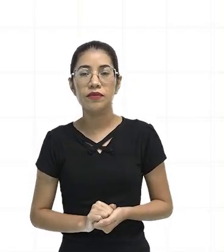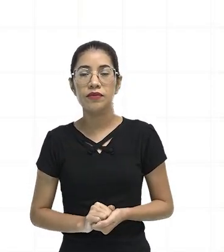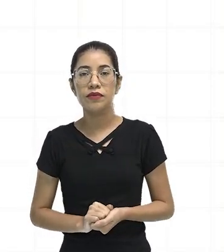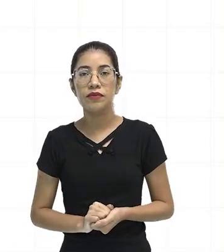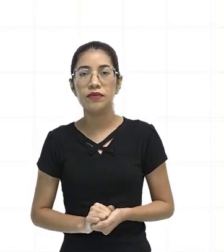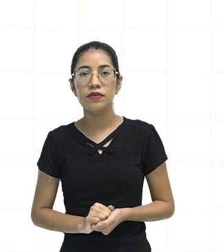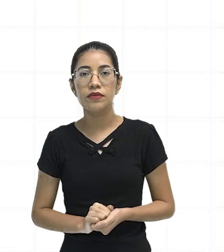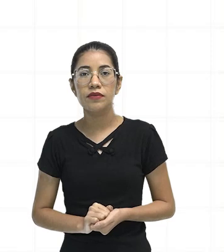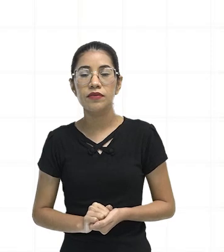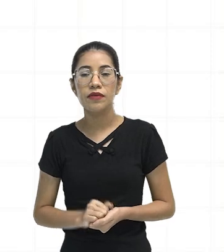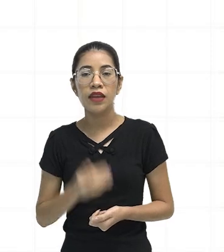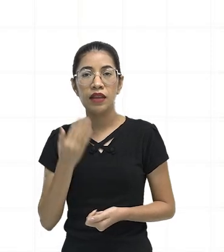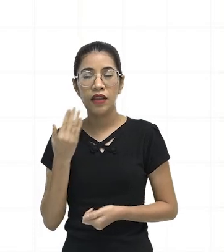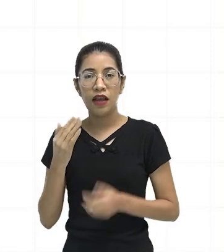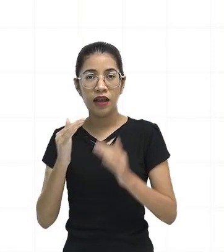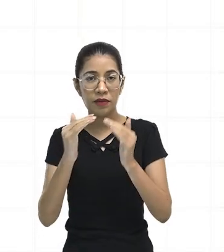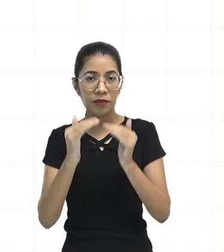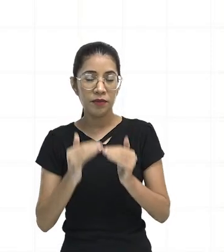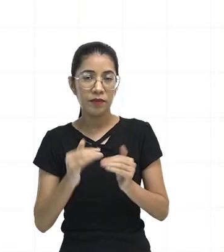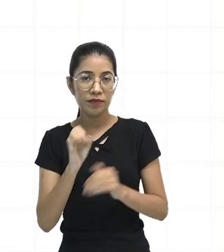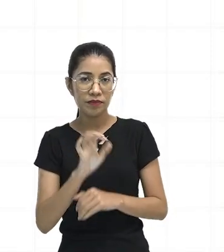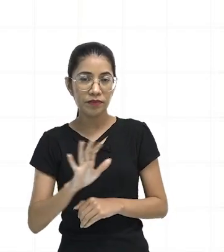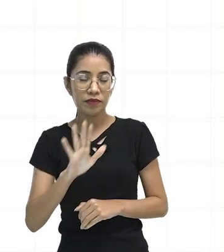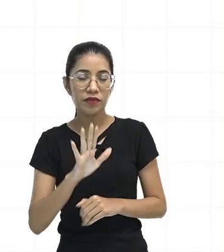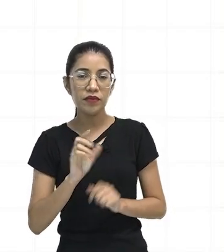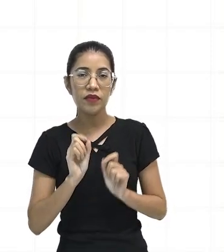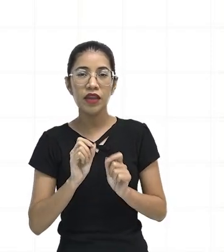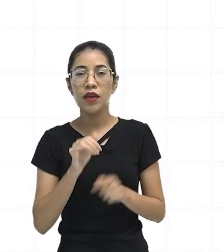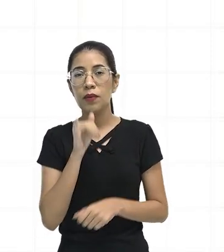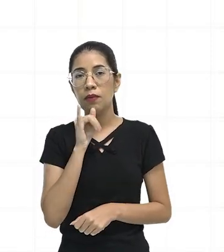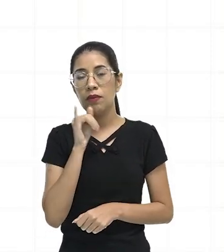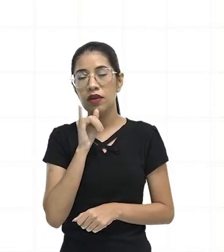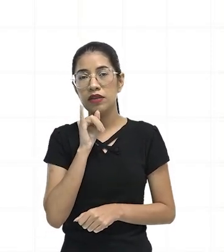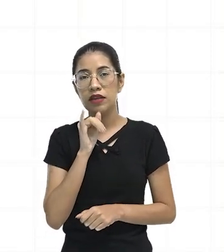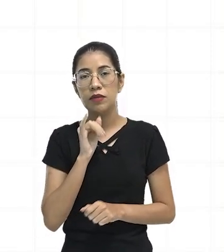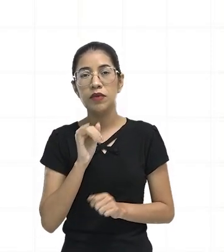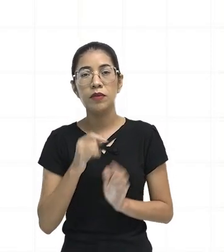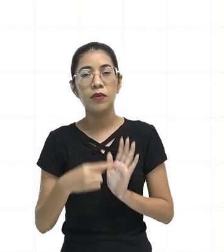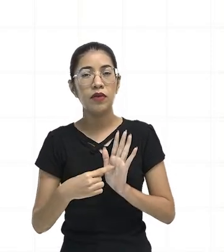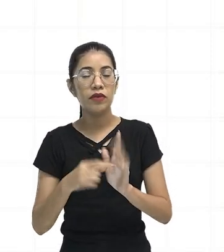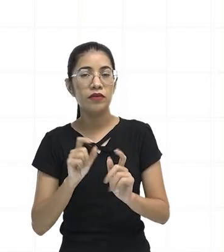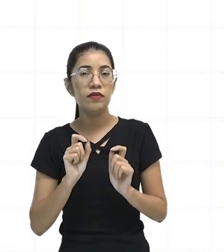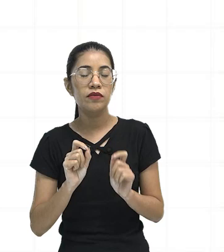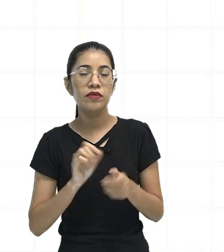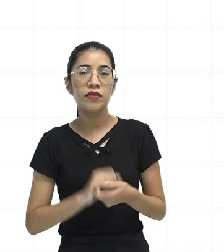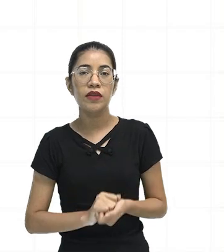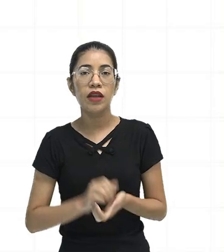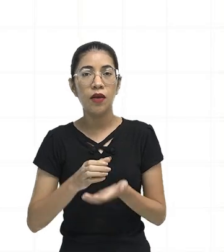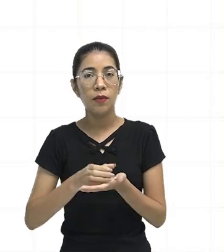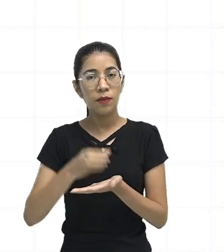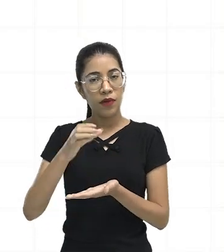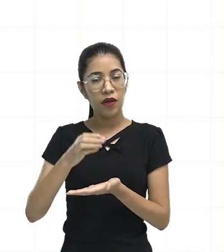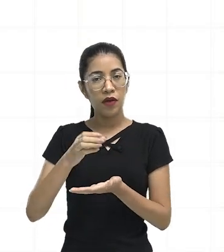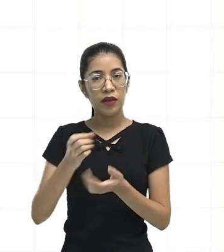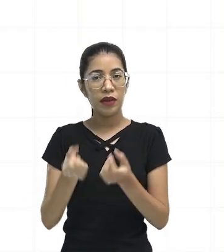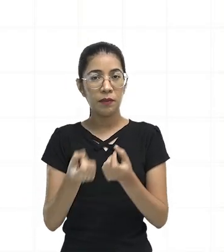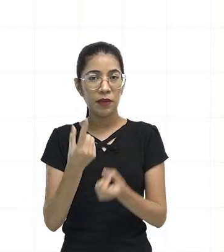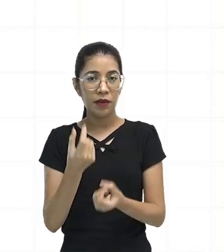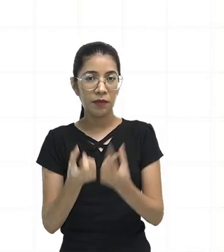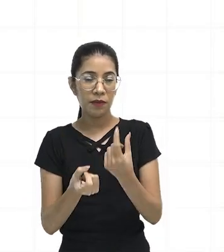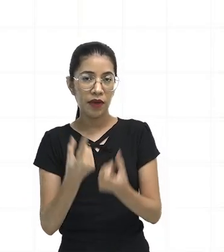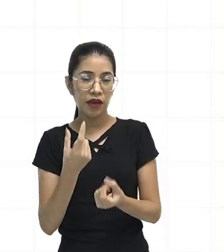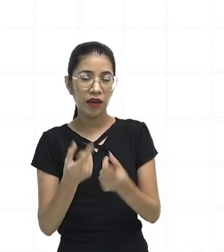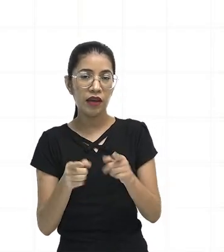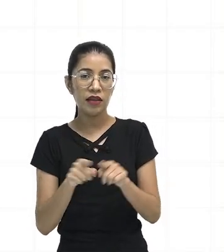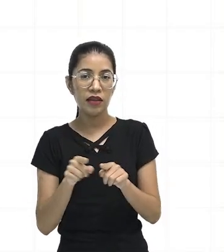D de direta. Por quê? Eu tenho como exemplo na figura aí, tá? Um copo de pipoca e um copo de suco